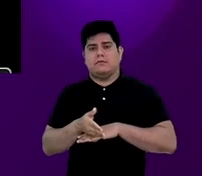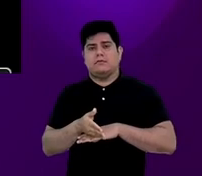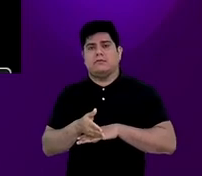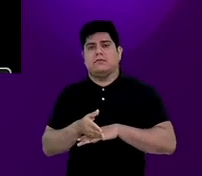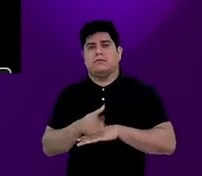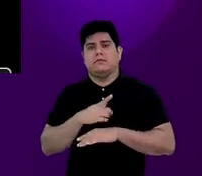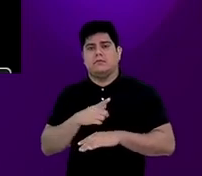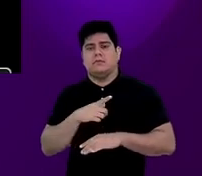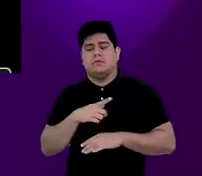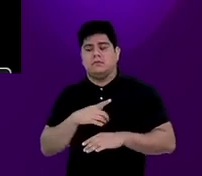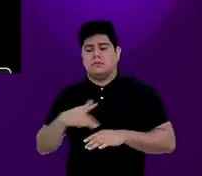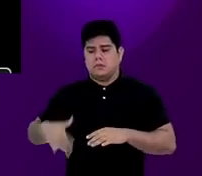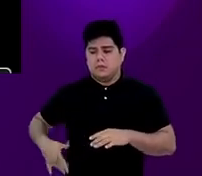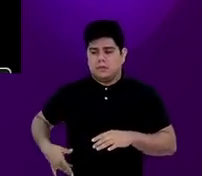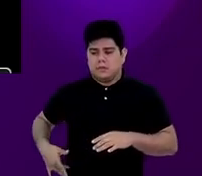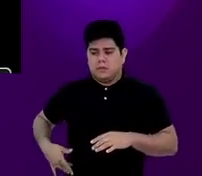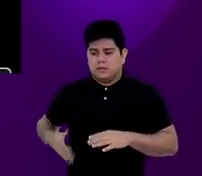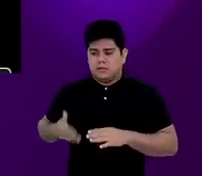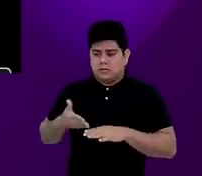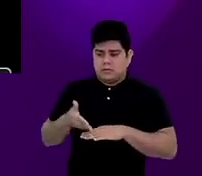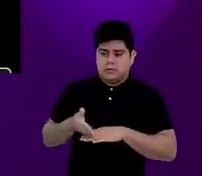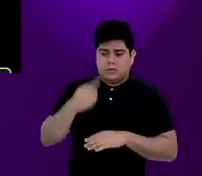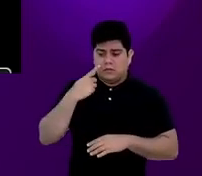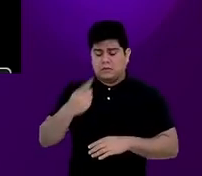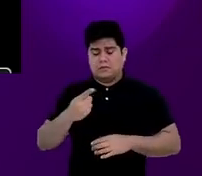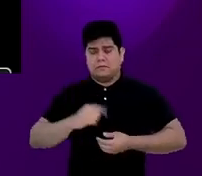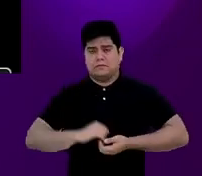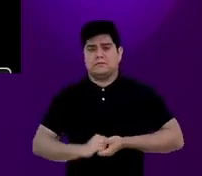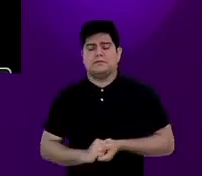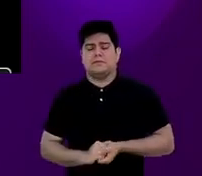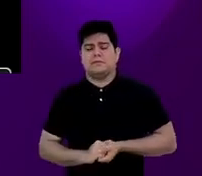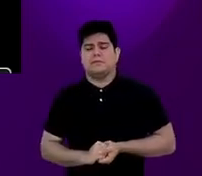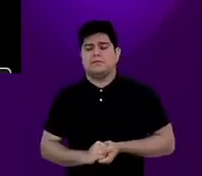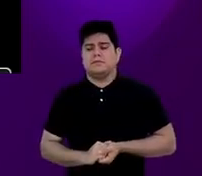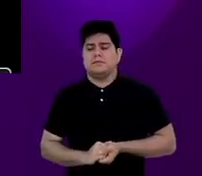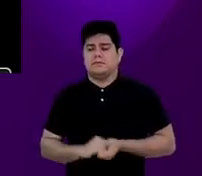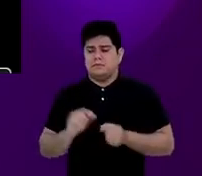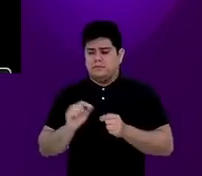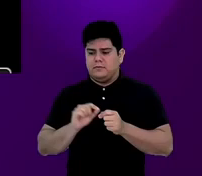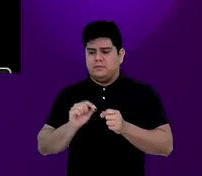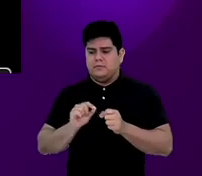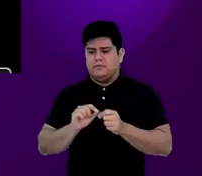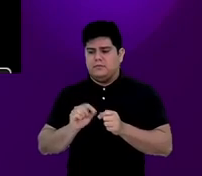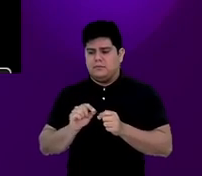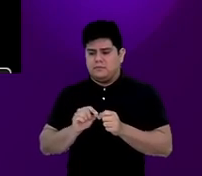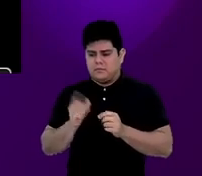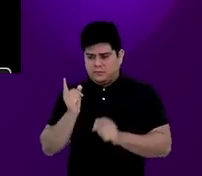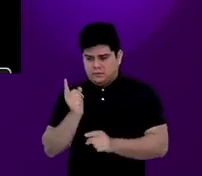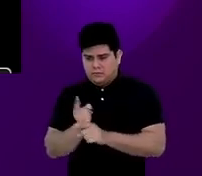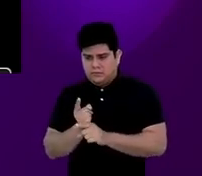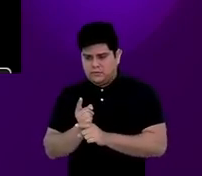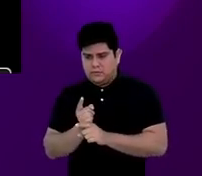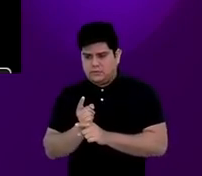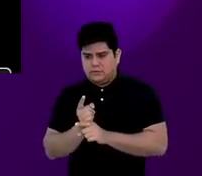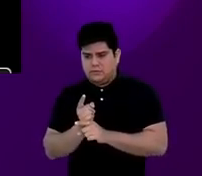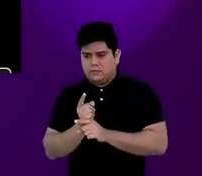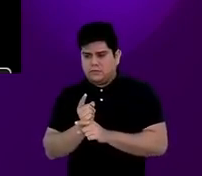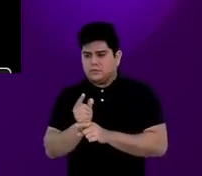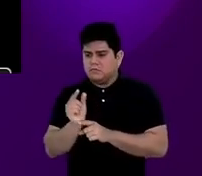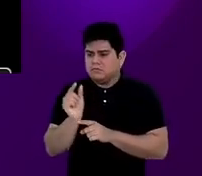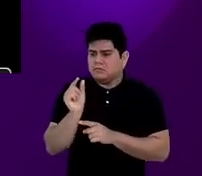ataque nesse rim, mas aqui a gente vê, ó, quando você faz a janela e consegue achar, é uma bolotinha mínima e